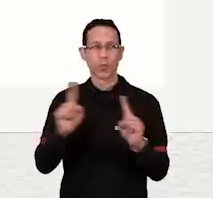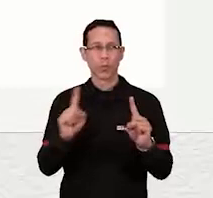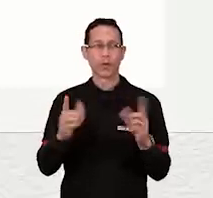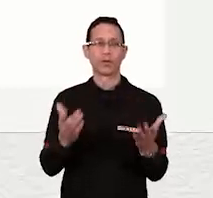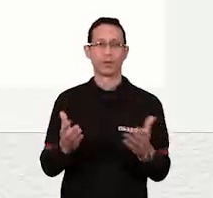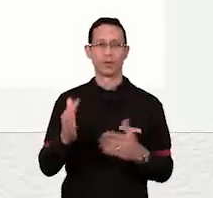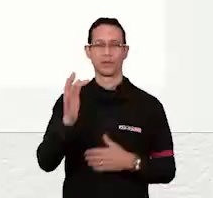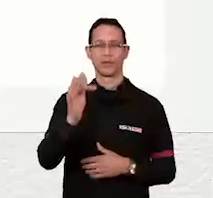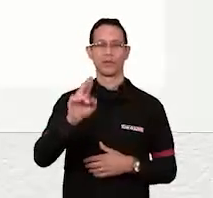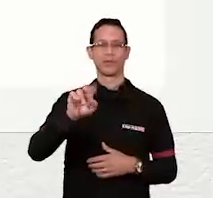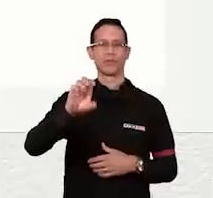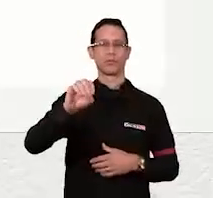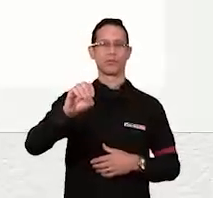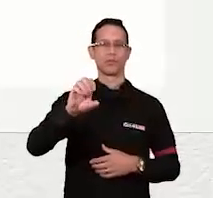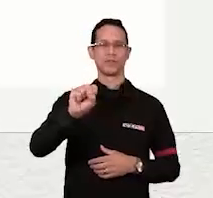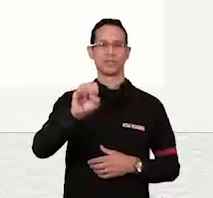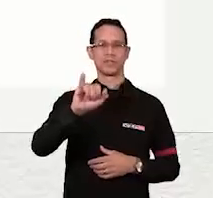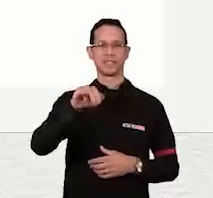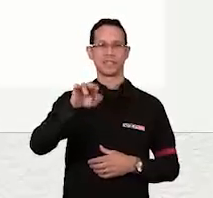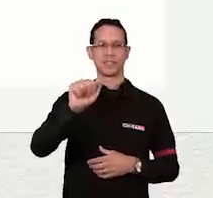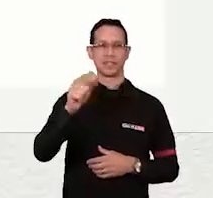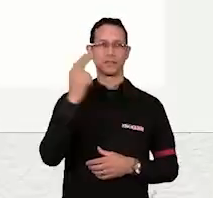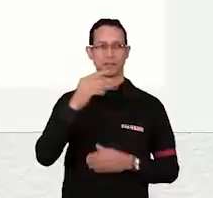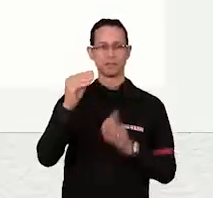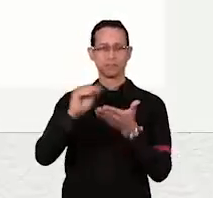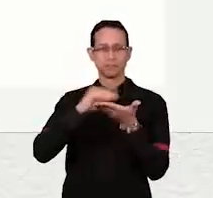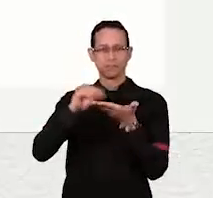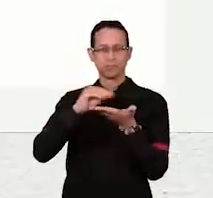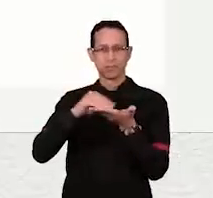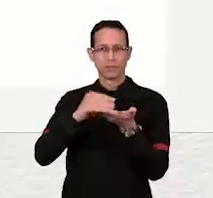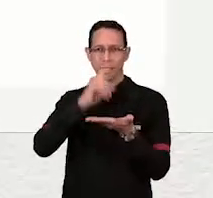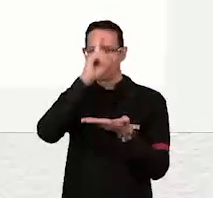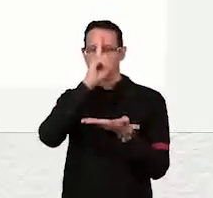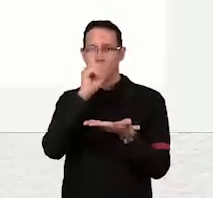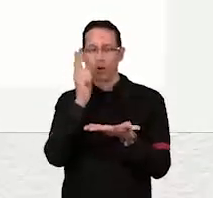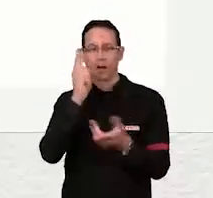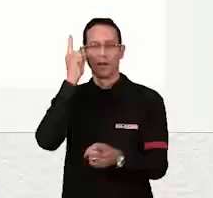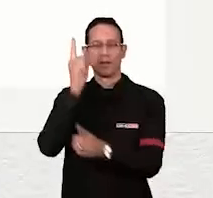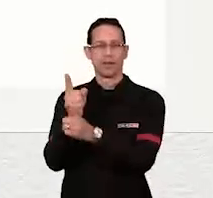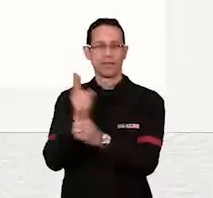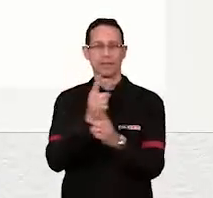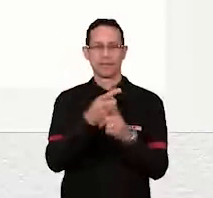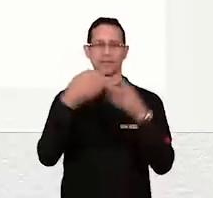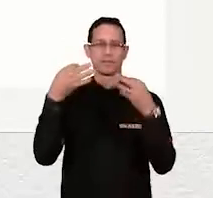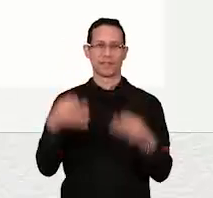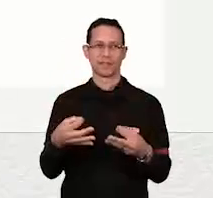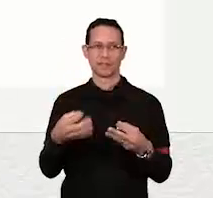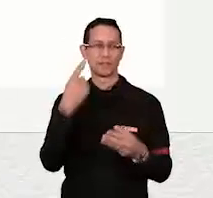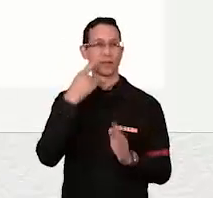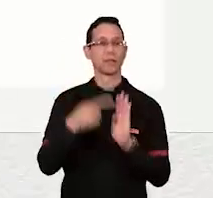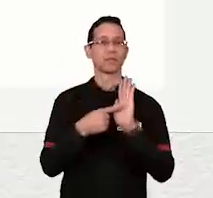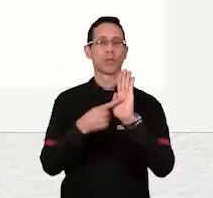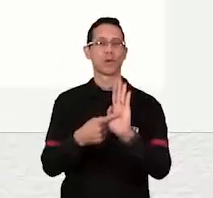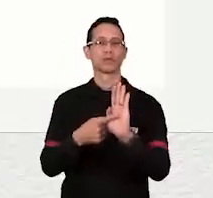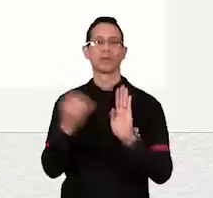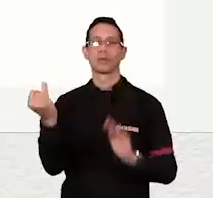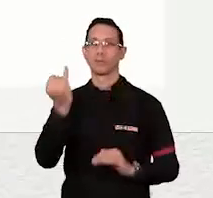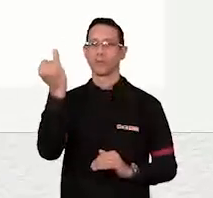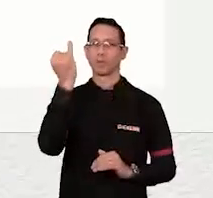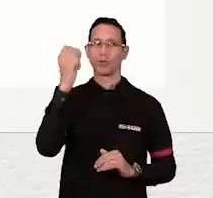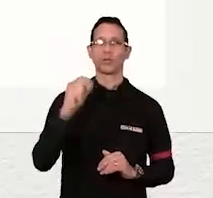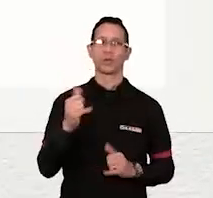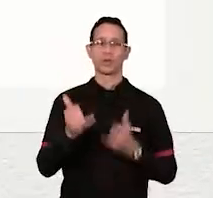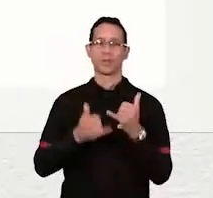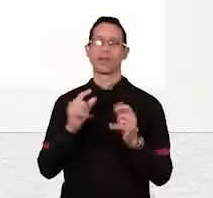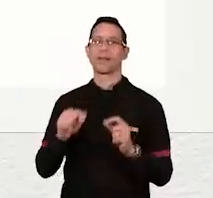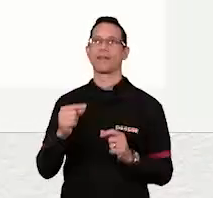fluoroceína funciona como um marcador, porque você passa na gase e fica amarelinho. Então eu tenho feito isso, mas isso é para mostrar que o importante, né, eu brinco